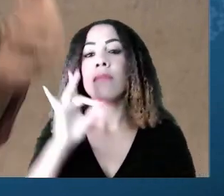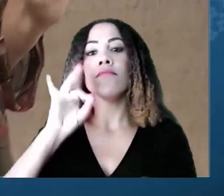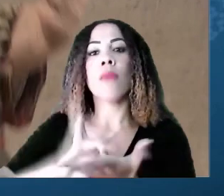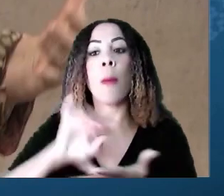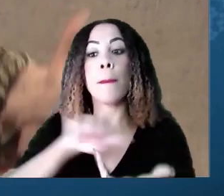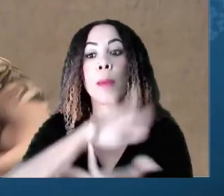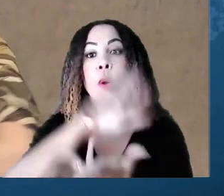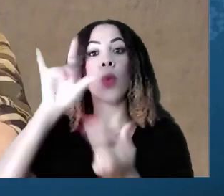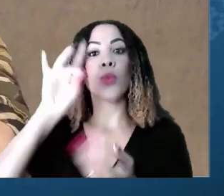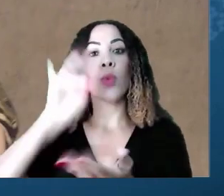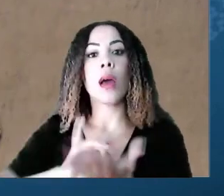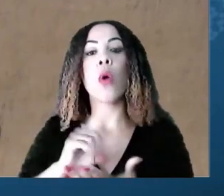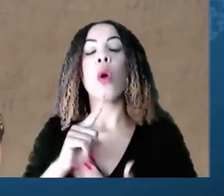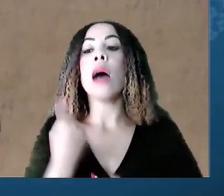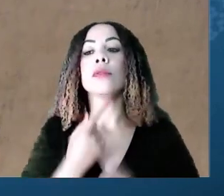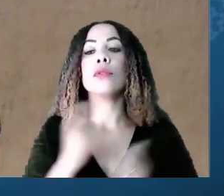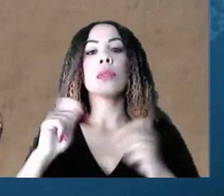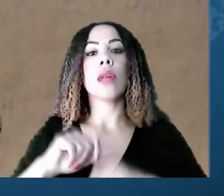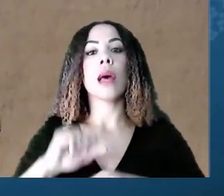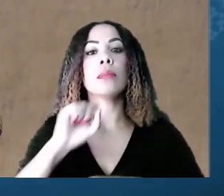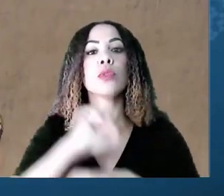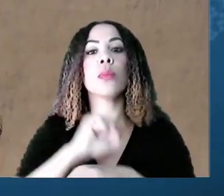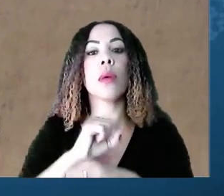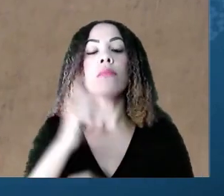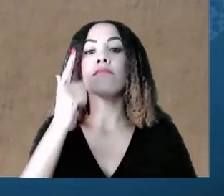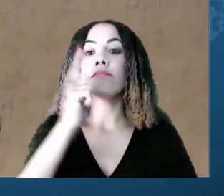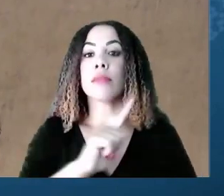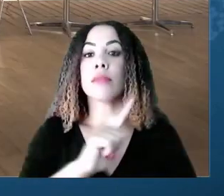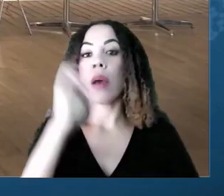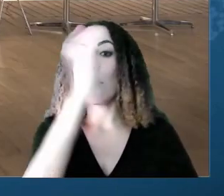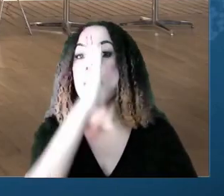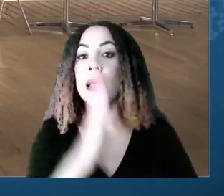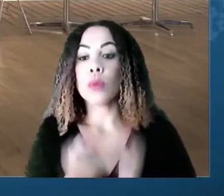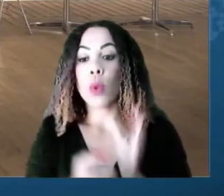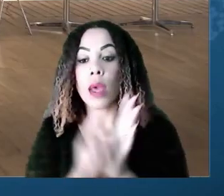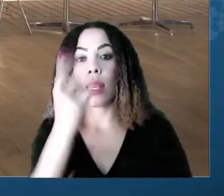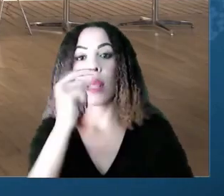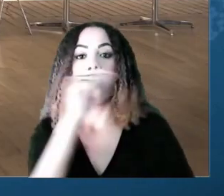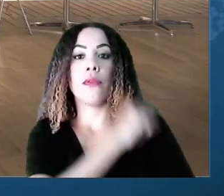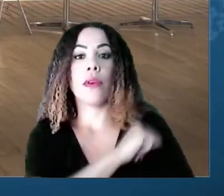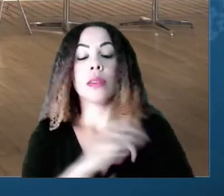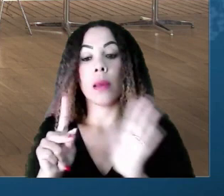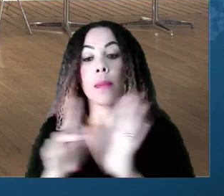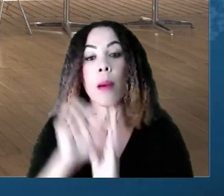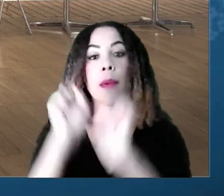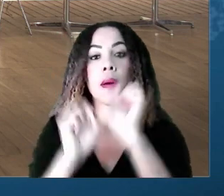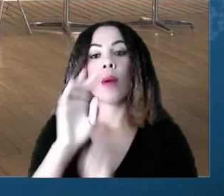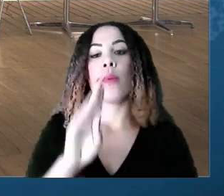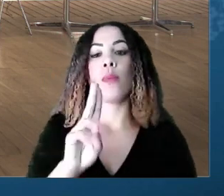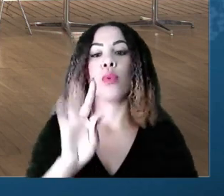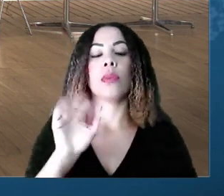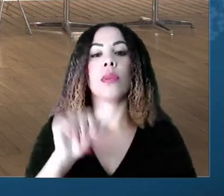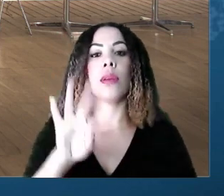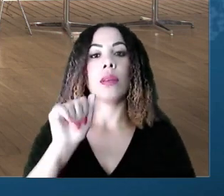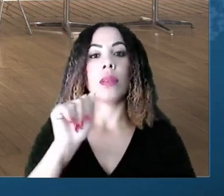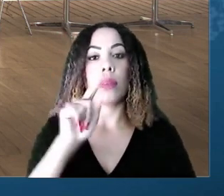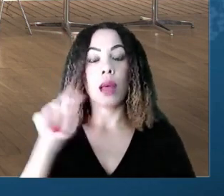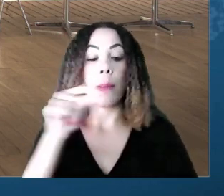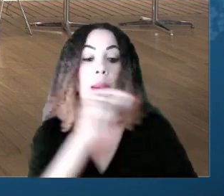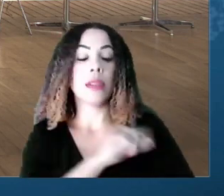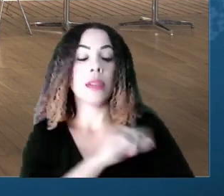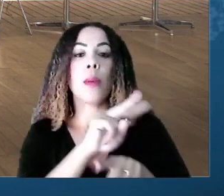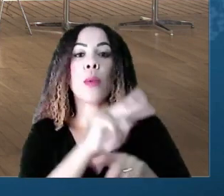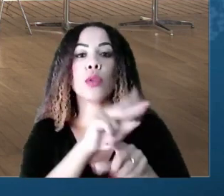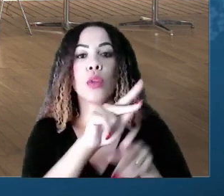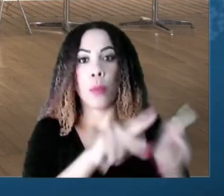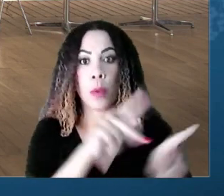podemos esperar que tenhamos uma vacina brasileira produzida pelo Butantan para vacinar e proteger a nossa população? Podemos